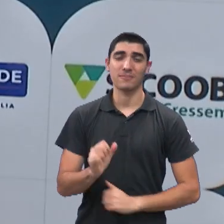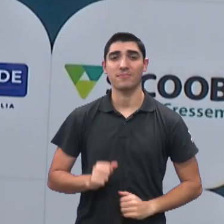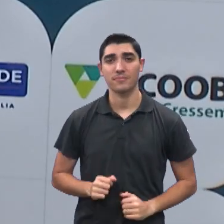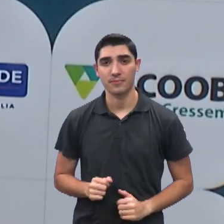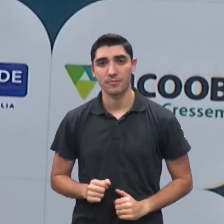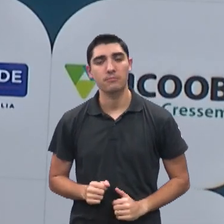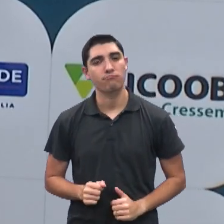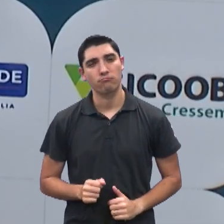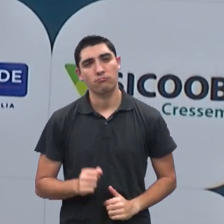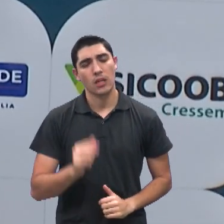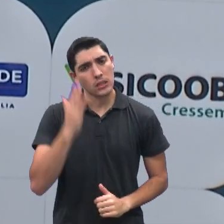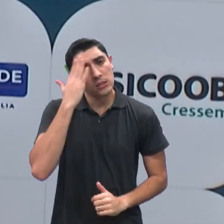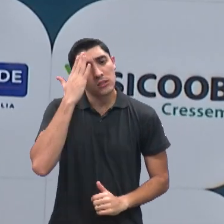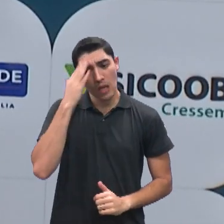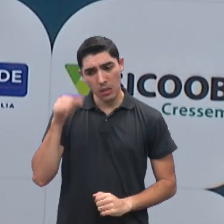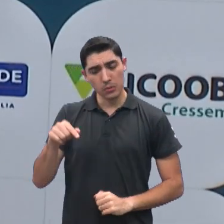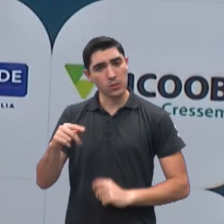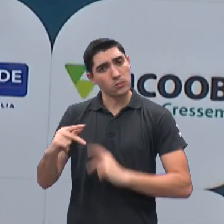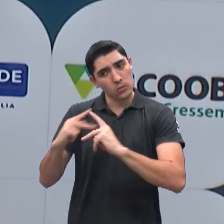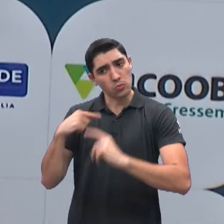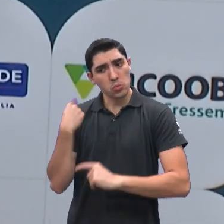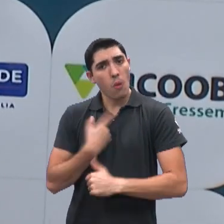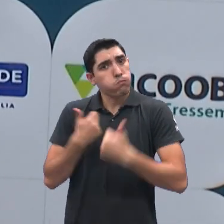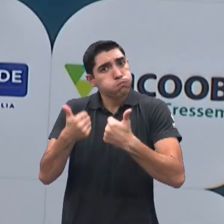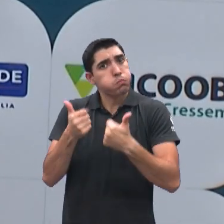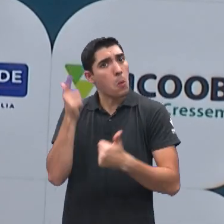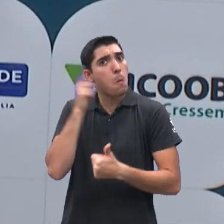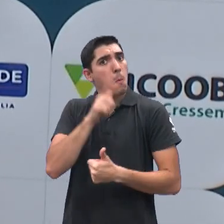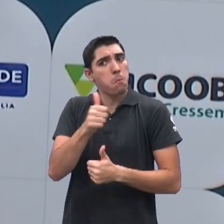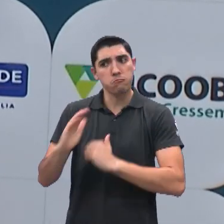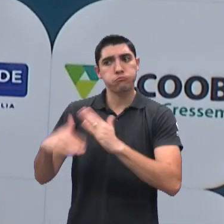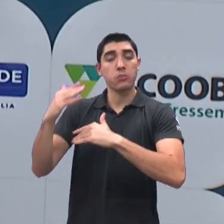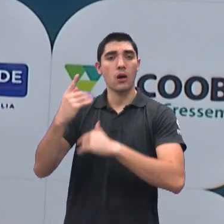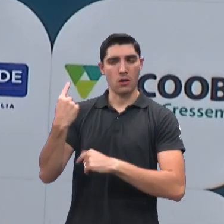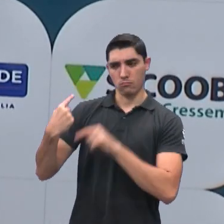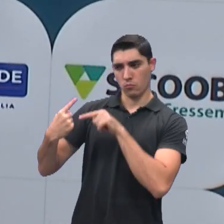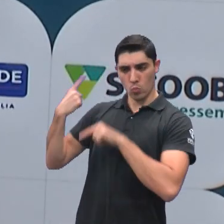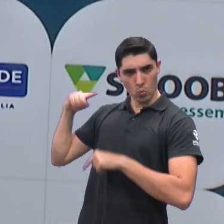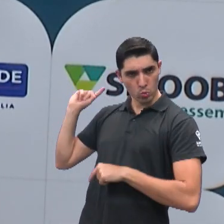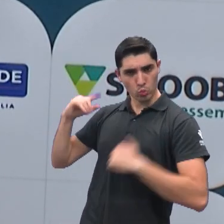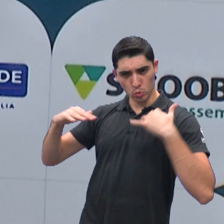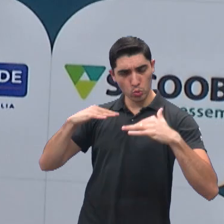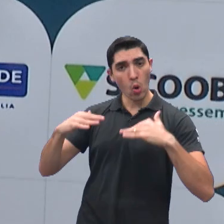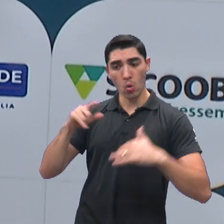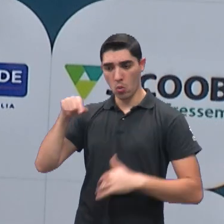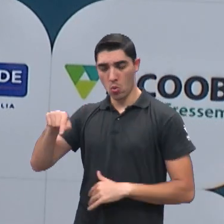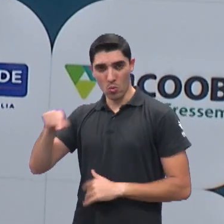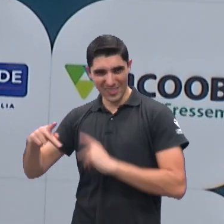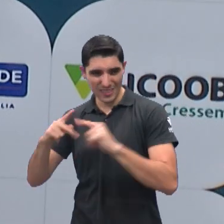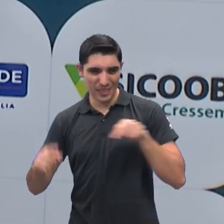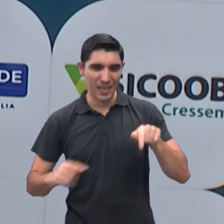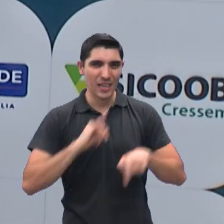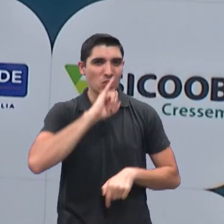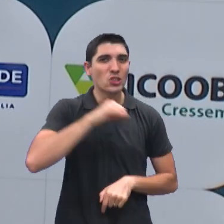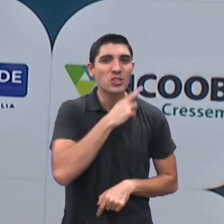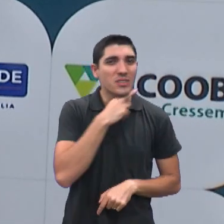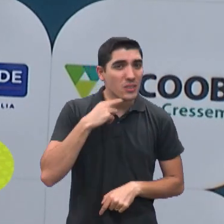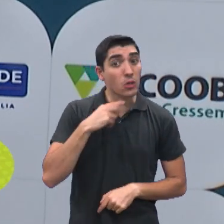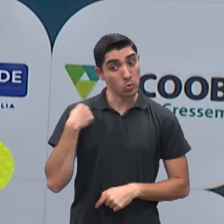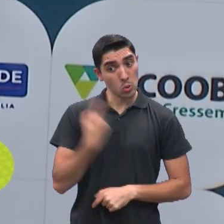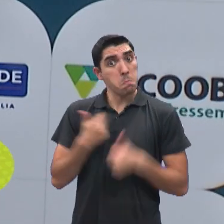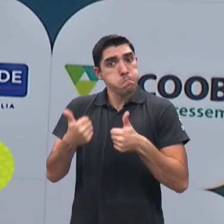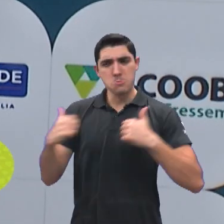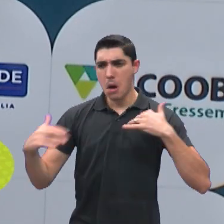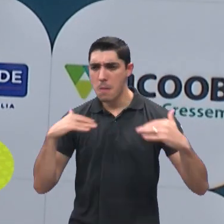que é nítida a evolução da equipe, né? A gente vem fazendo bons jogos. O último jogo contra o Jaraguá, atuação muito boa. Mas a gente tem que saber lidar e tem